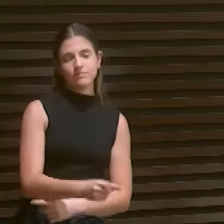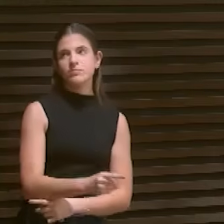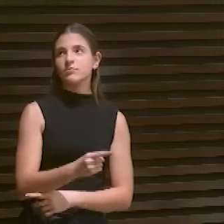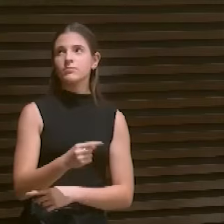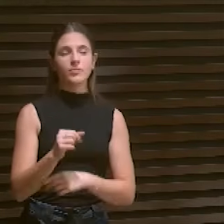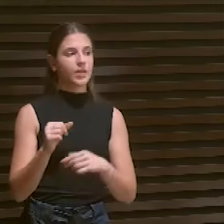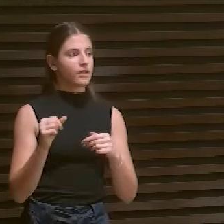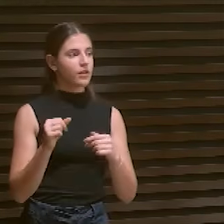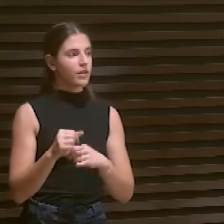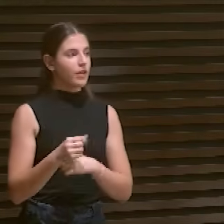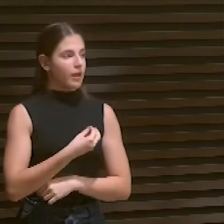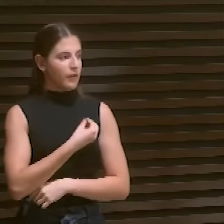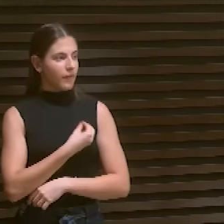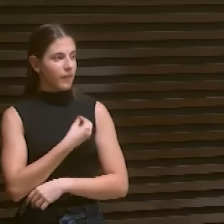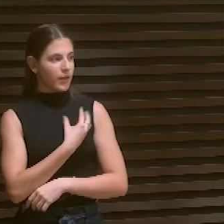de Deus.